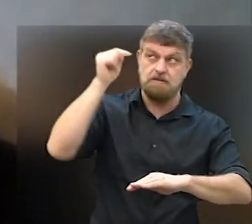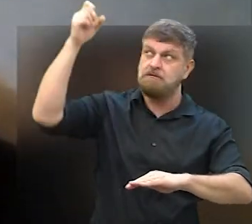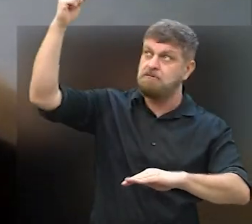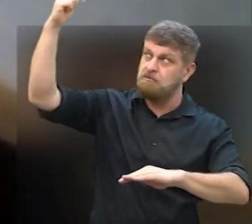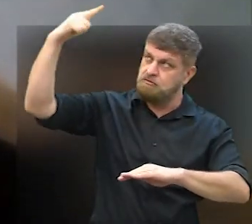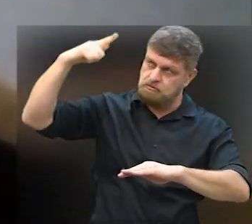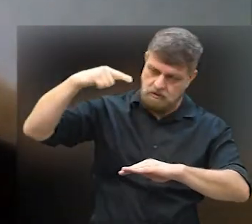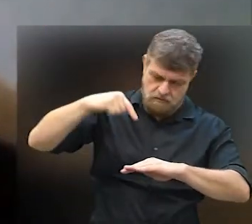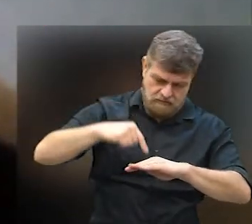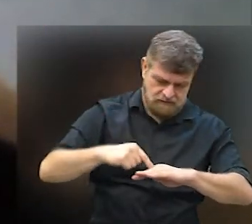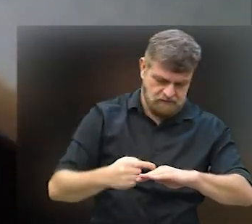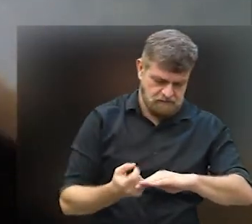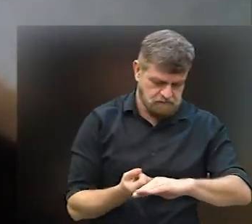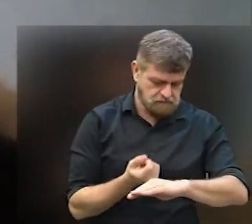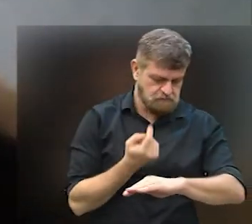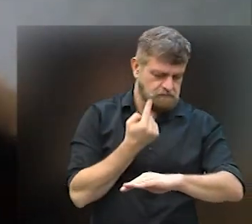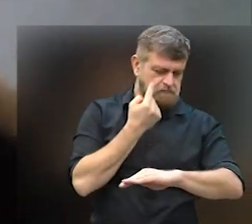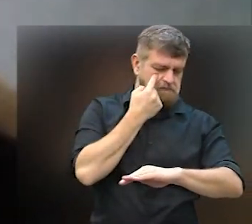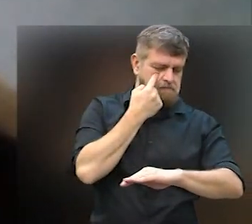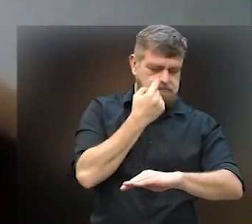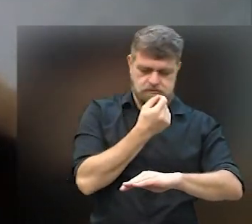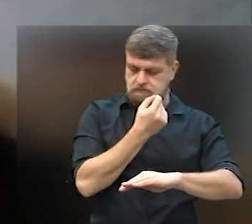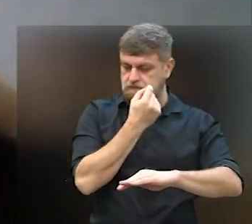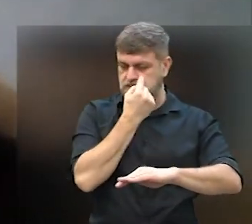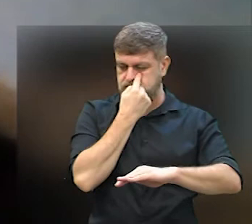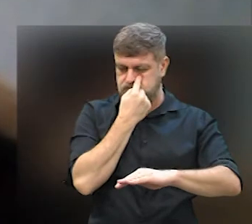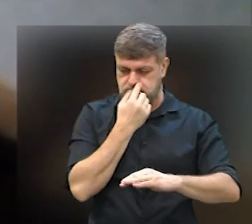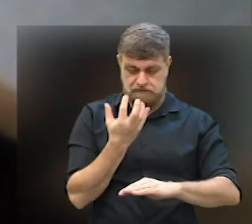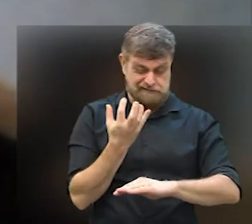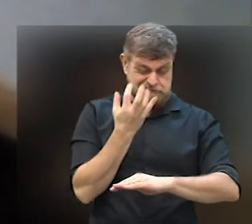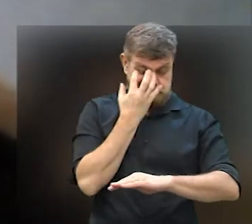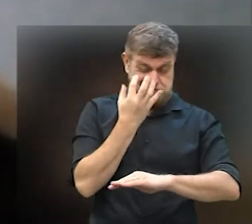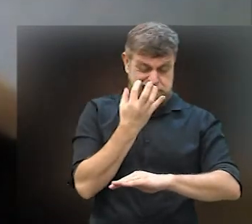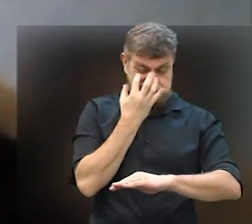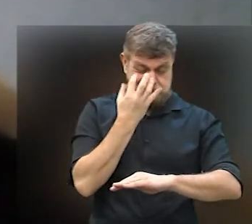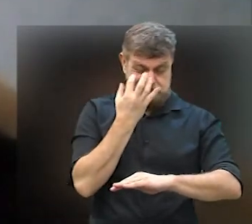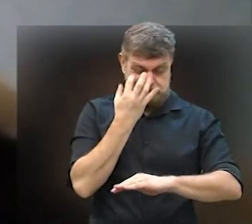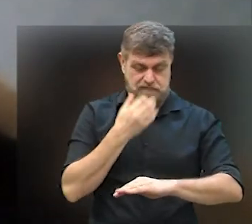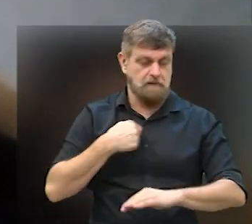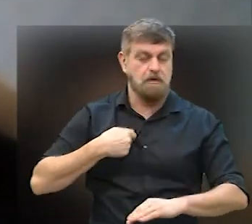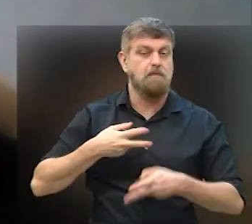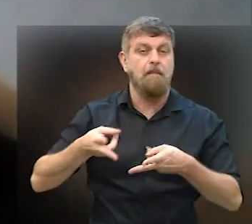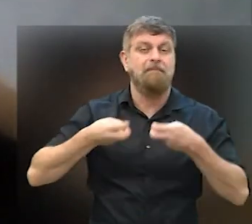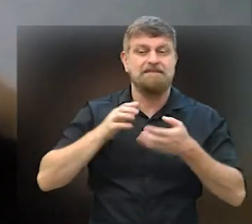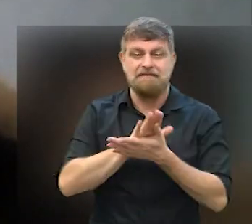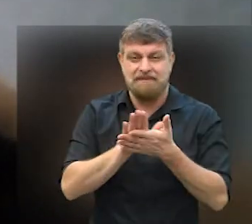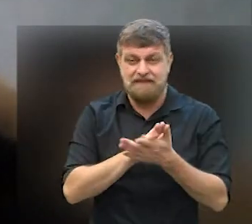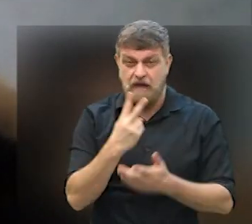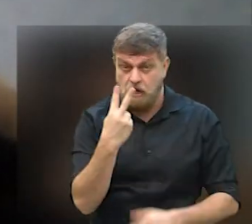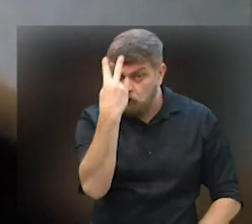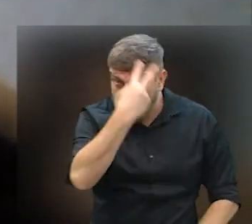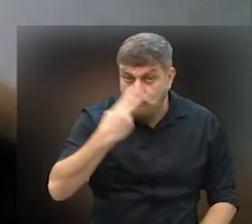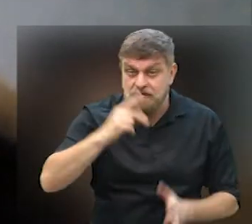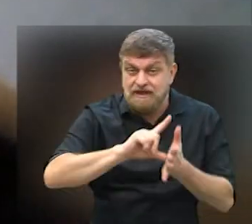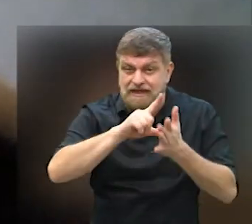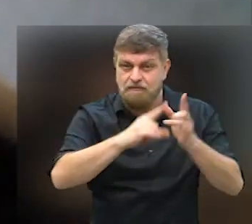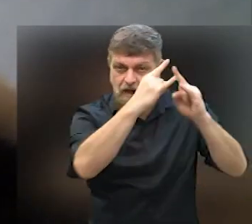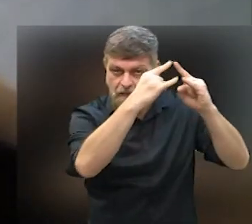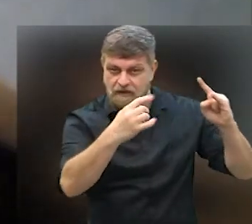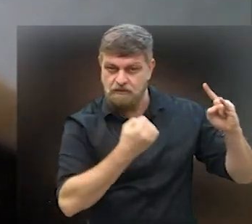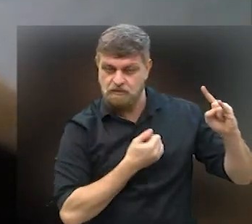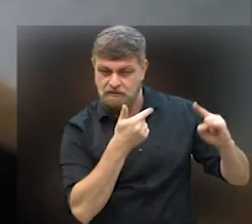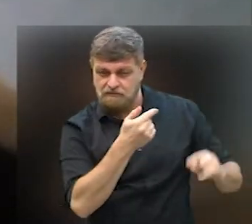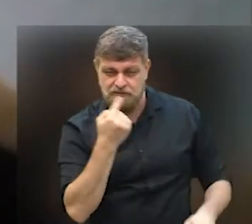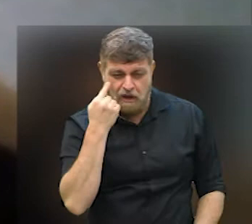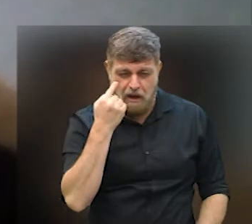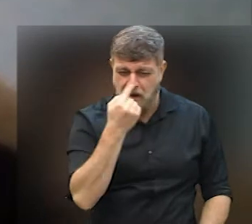o sol batendo na neve, e com certeza a incidência batendo ali, refletindo nos meus olhos. 2 horas depois que eu cheguei no acampamento 2,